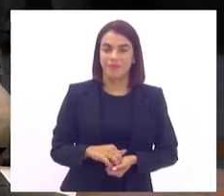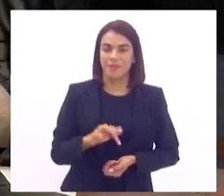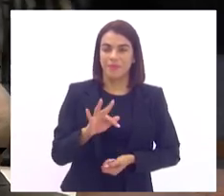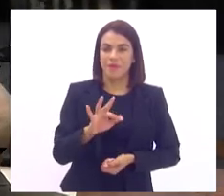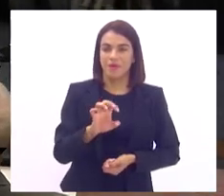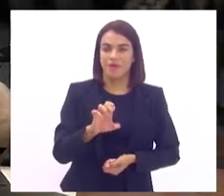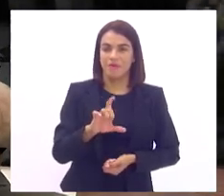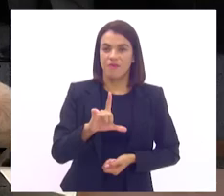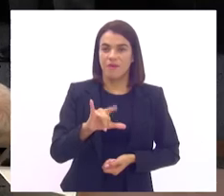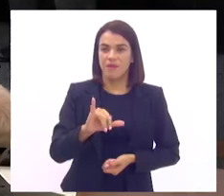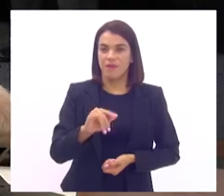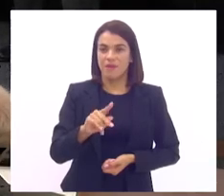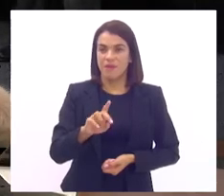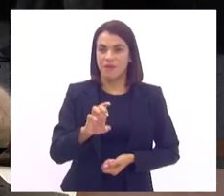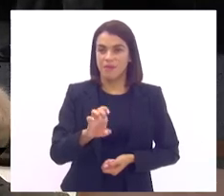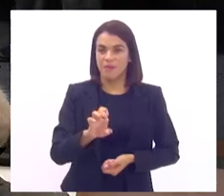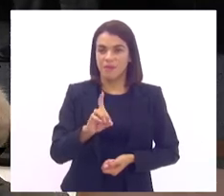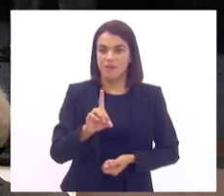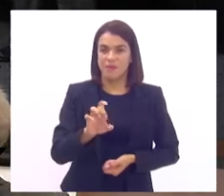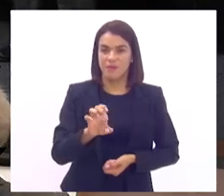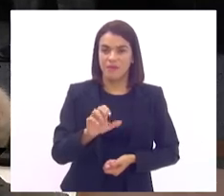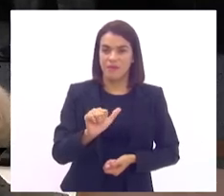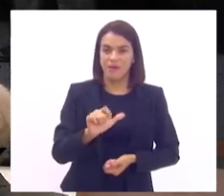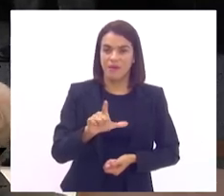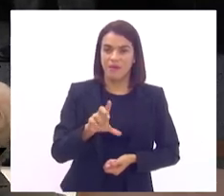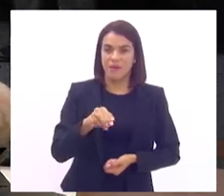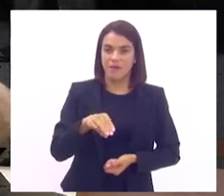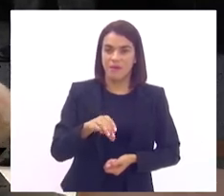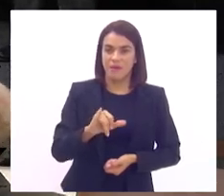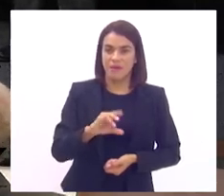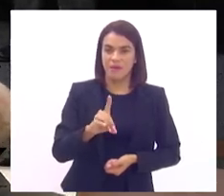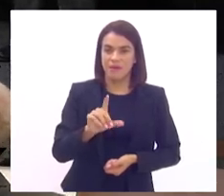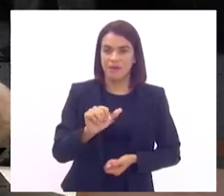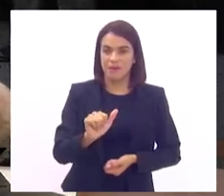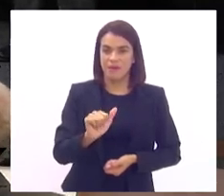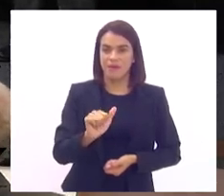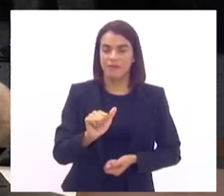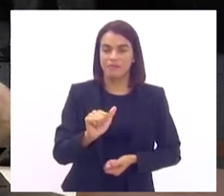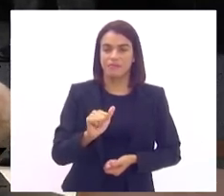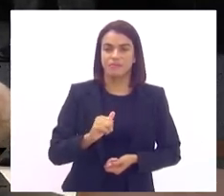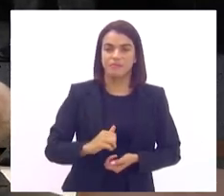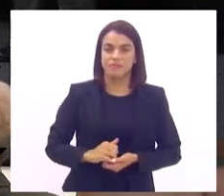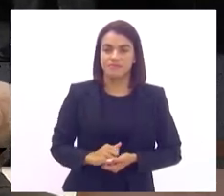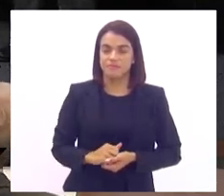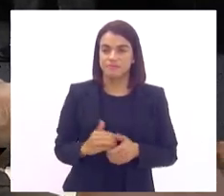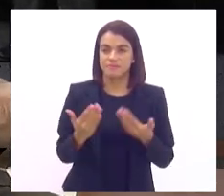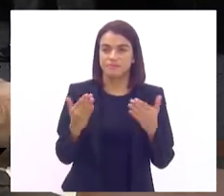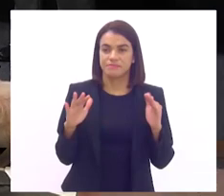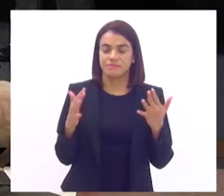Felipe de Almeida Ribeiro, diretor institucional da CRCRJ.